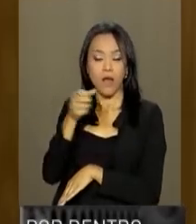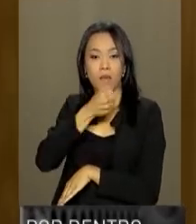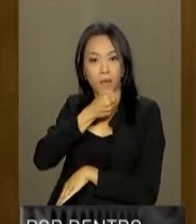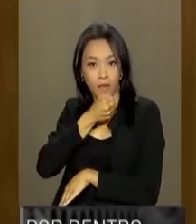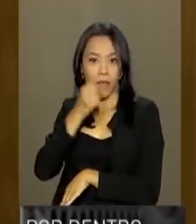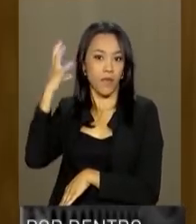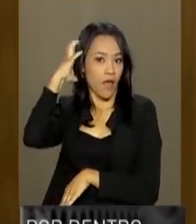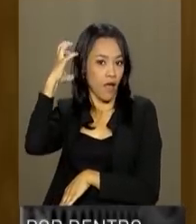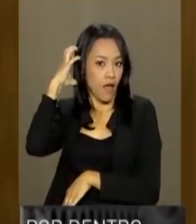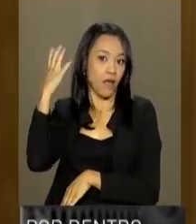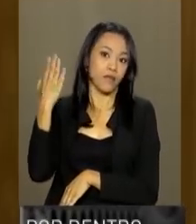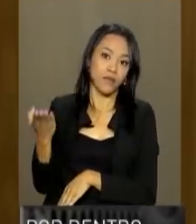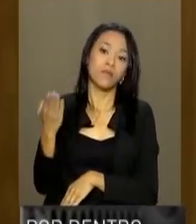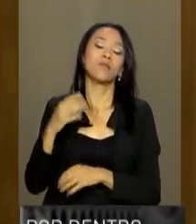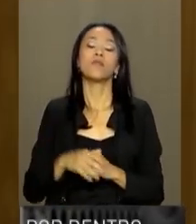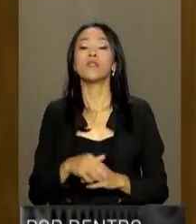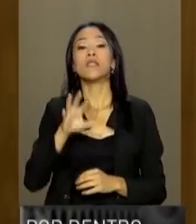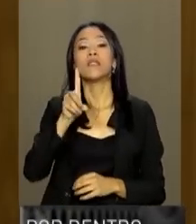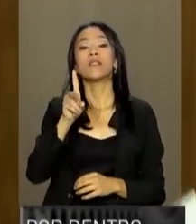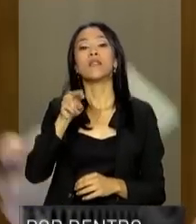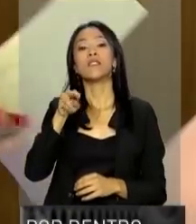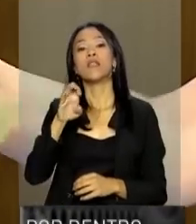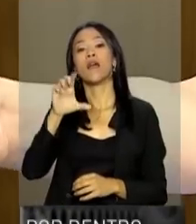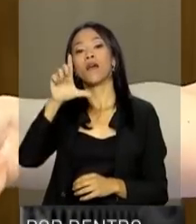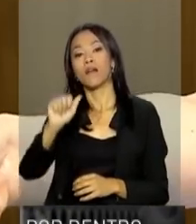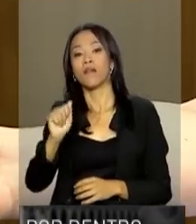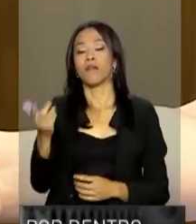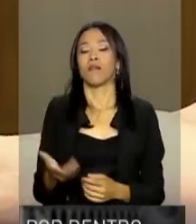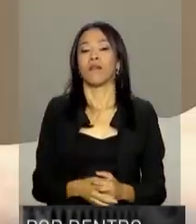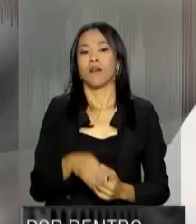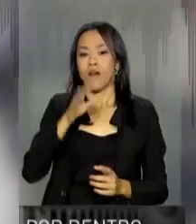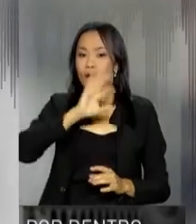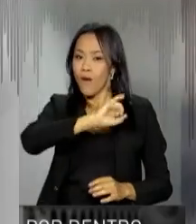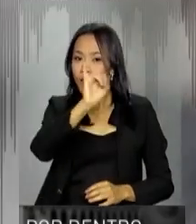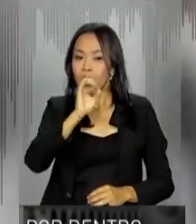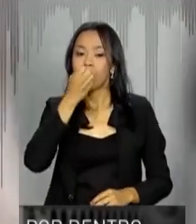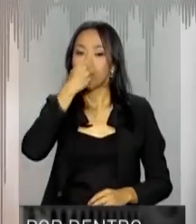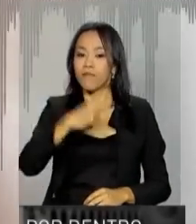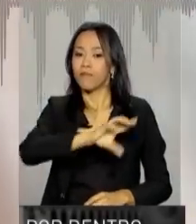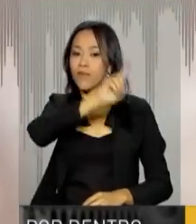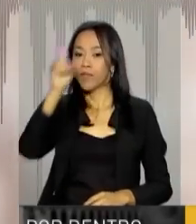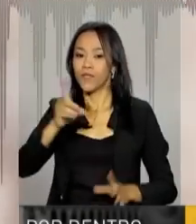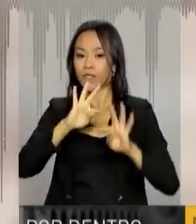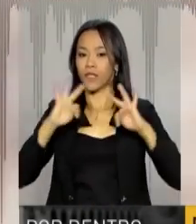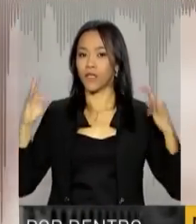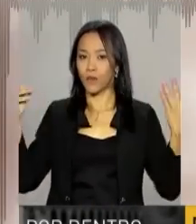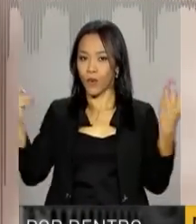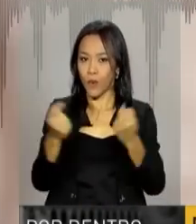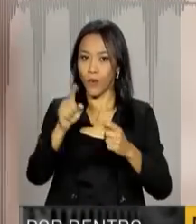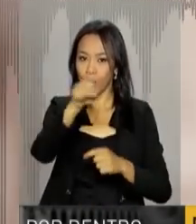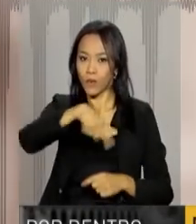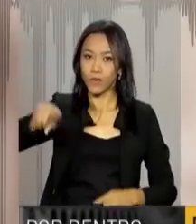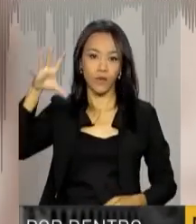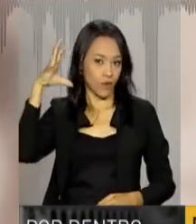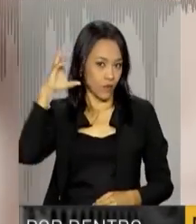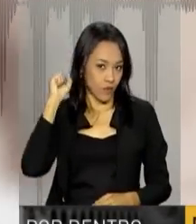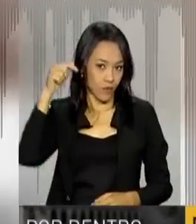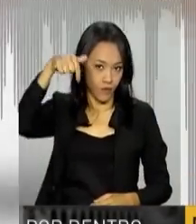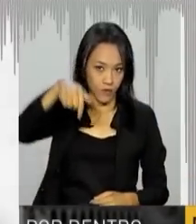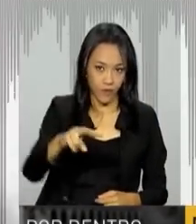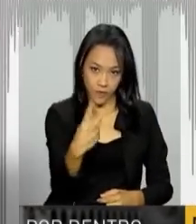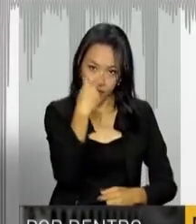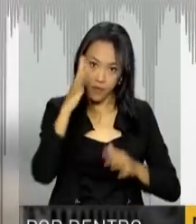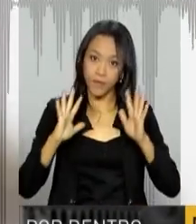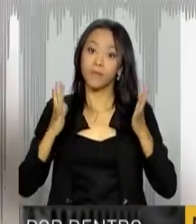bandnews fm o lado daniela muito bom dia pra você o la vanguardia band ao ministro a todos os ouvintes então a pergunta